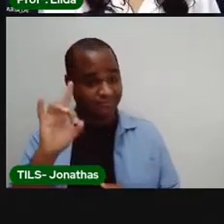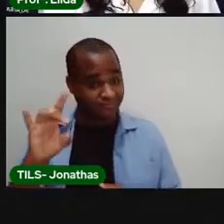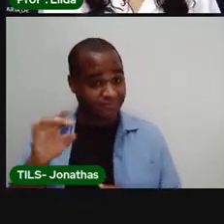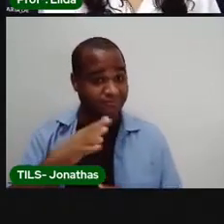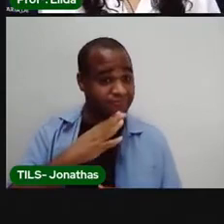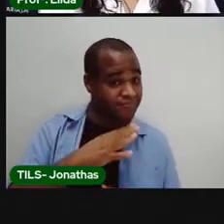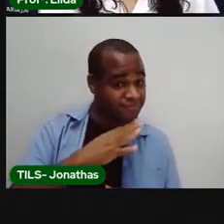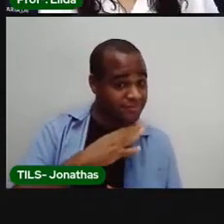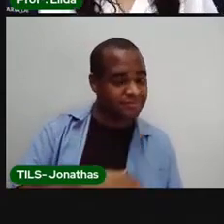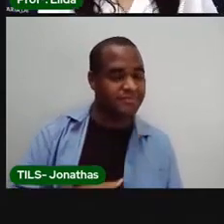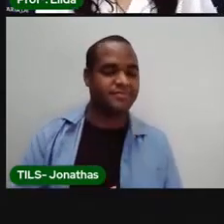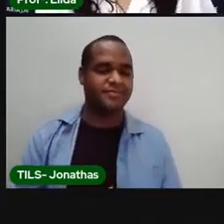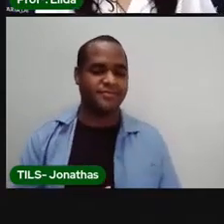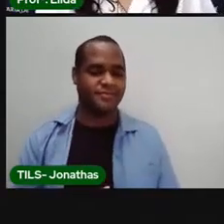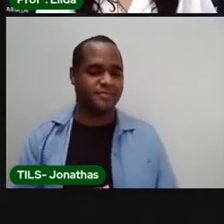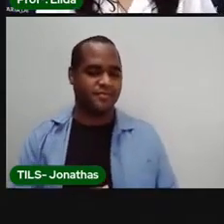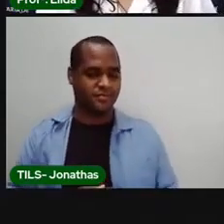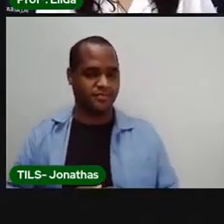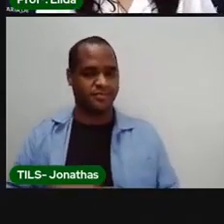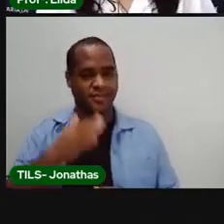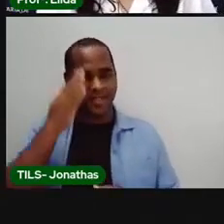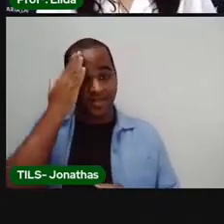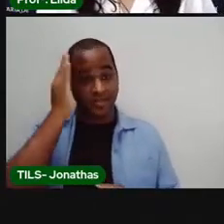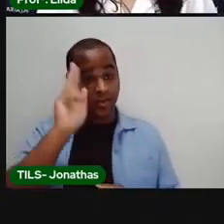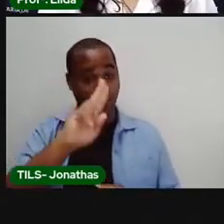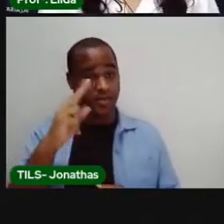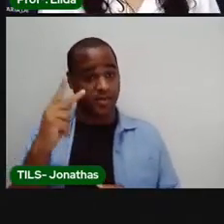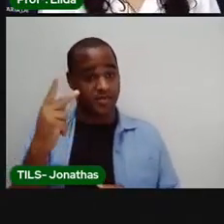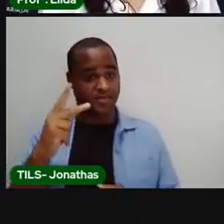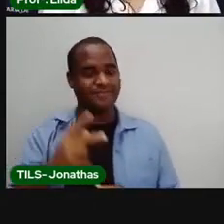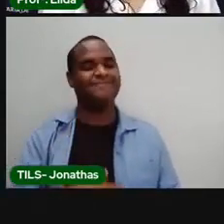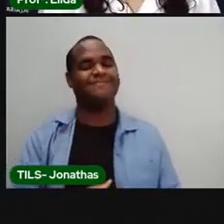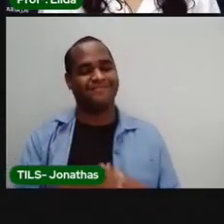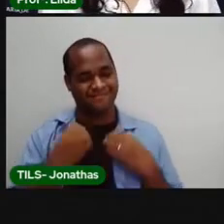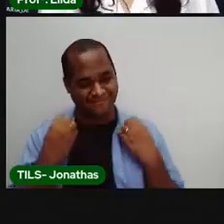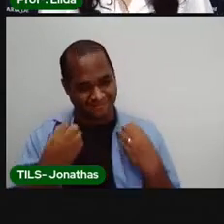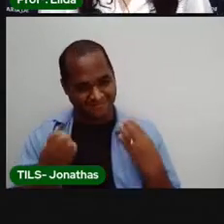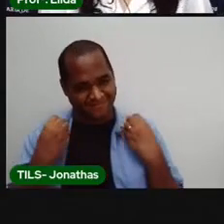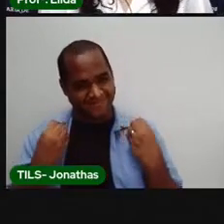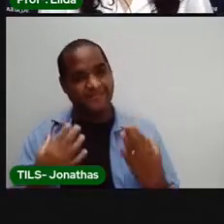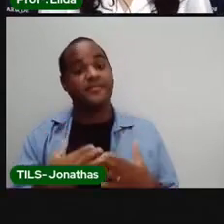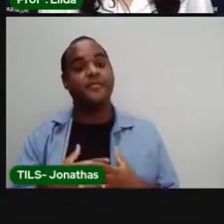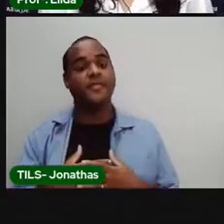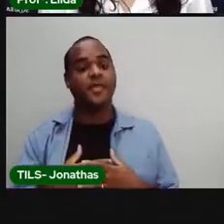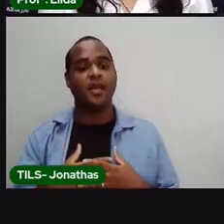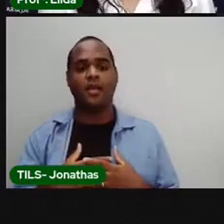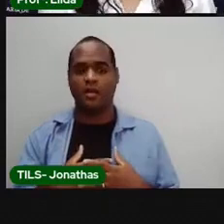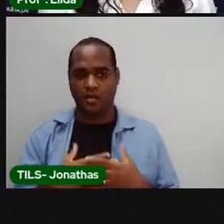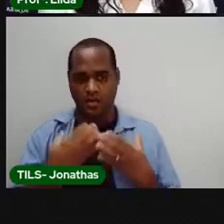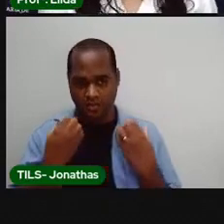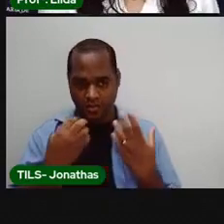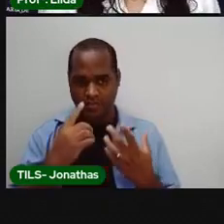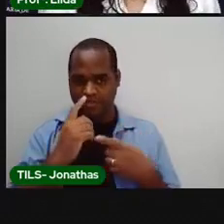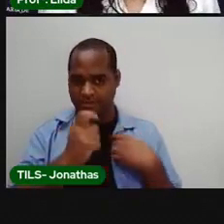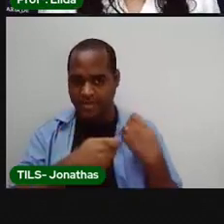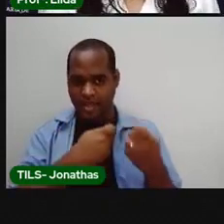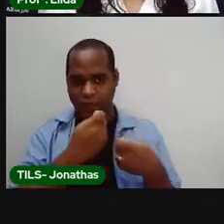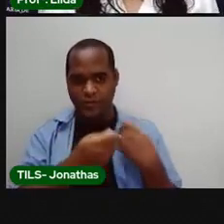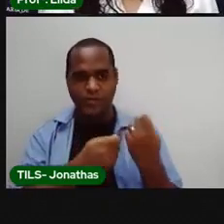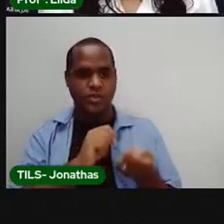desse? Você sabe o nome deles? Muito bem. Esses são os sinais